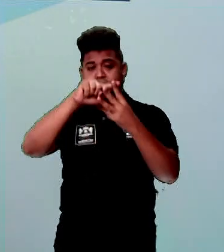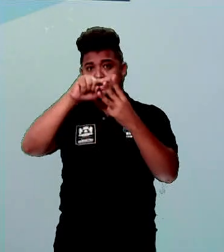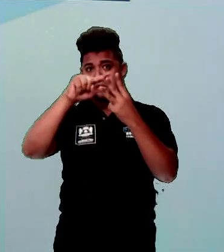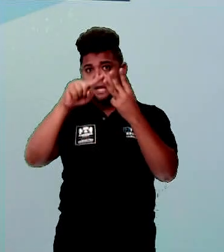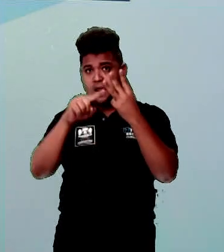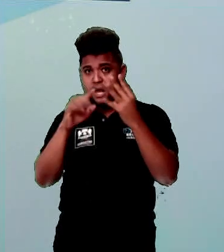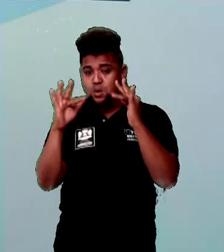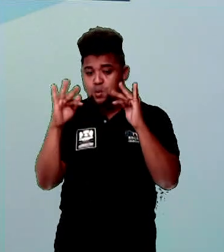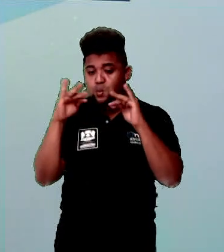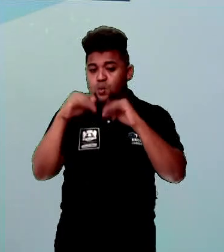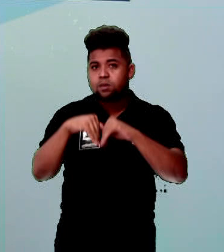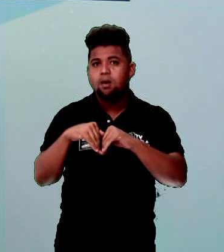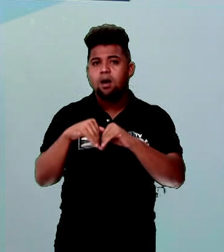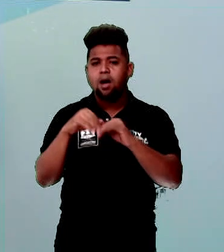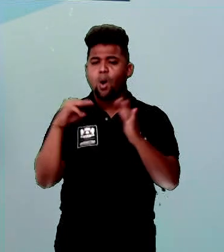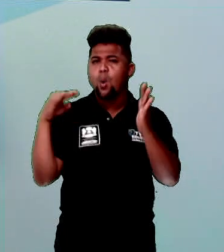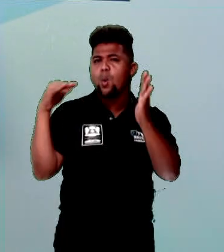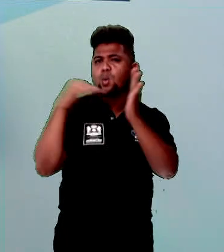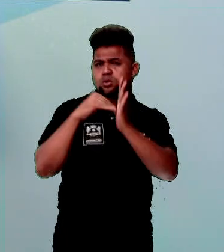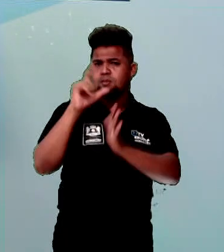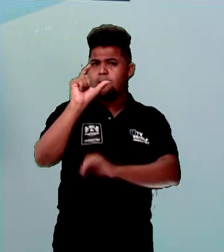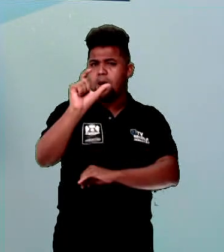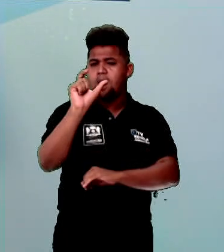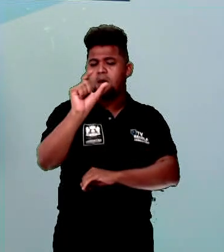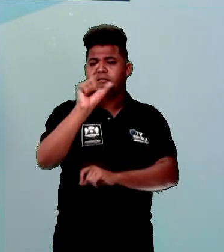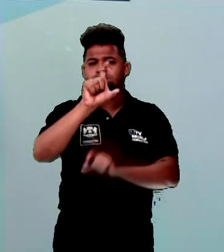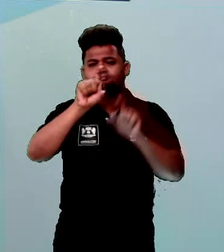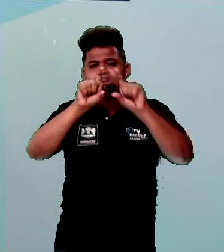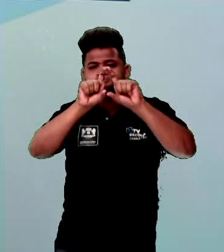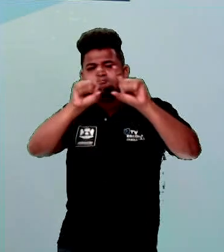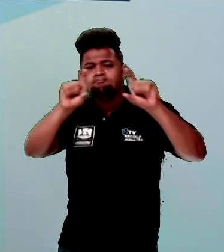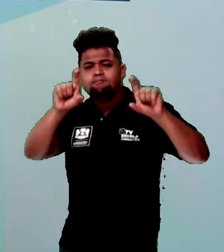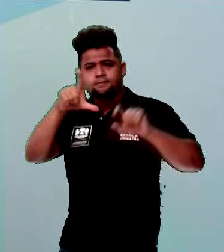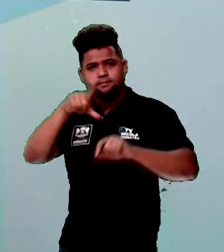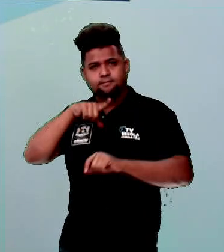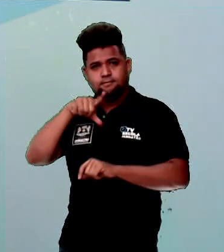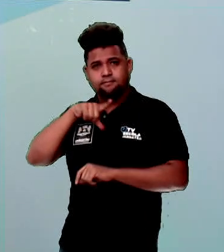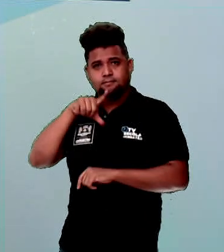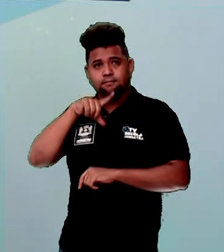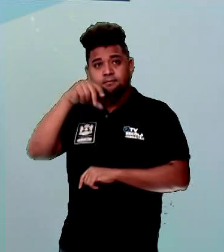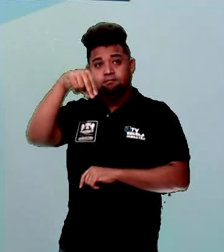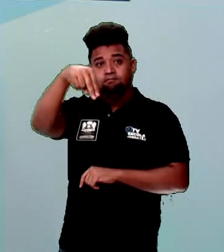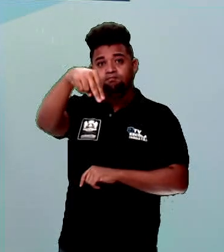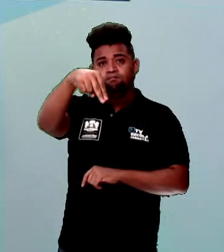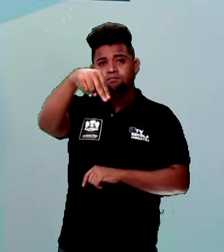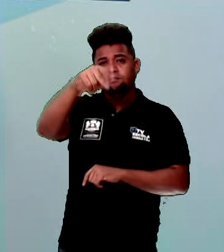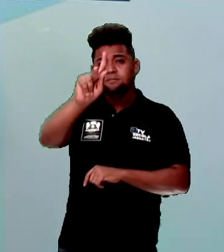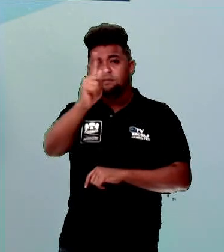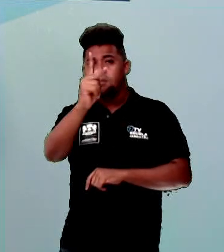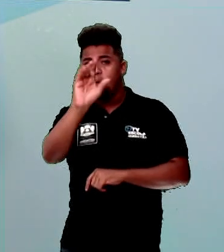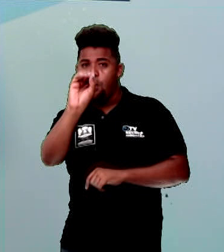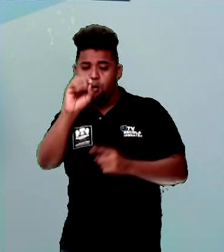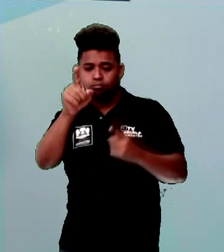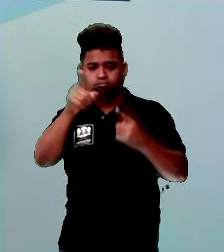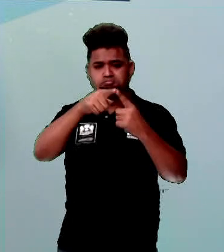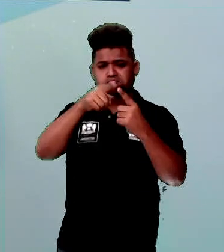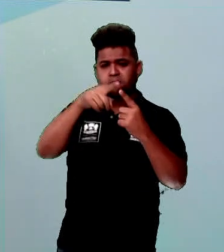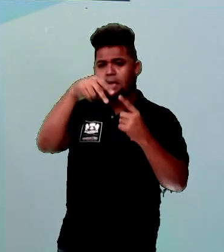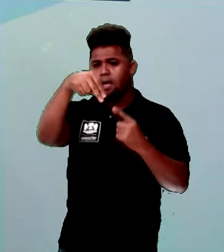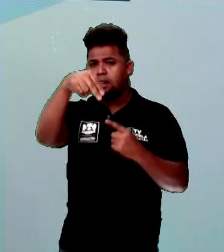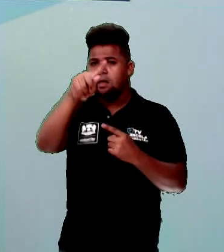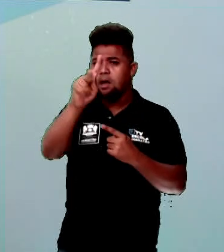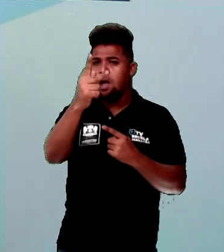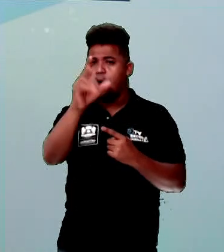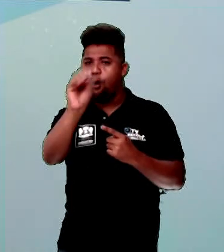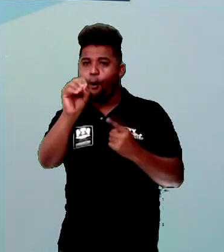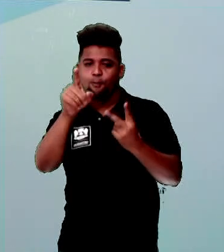de buraquinho quanto de bichinho, são idênticas? O NH e o NH e o O.